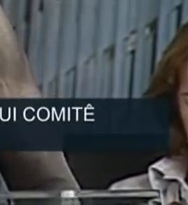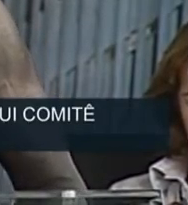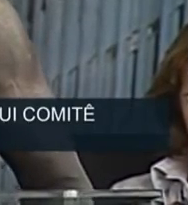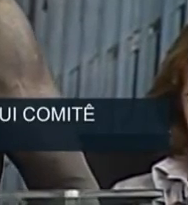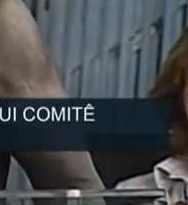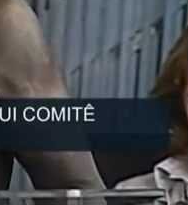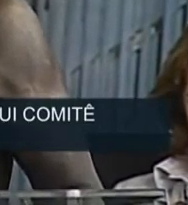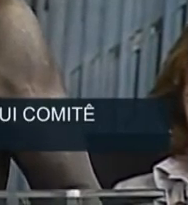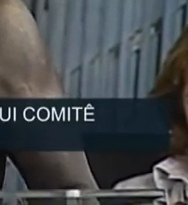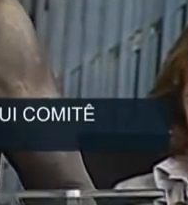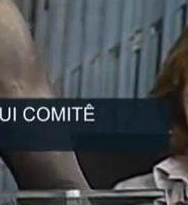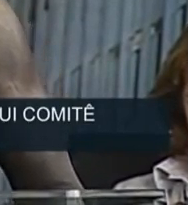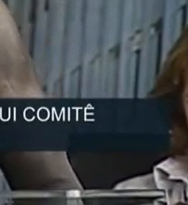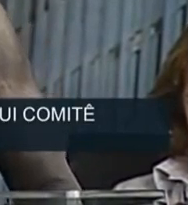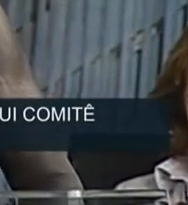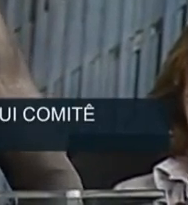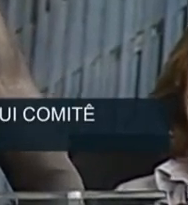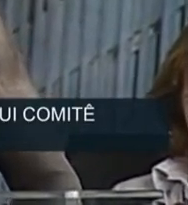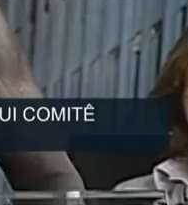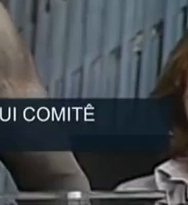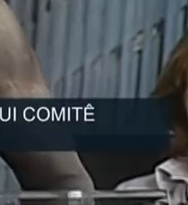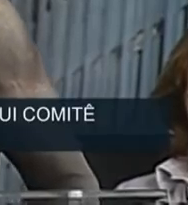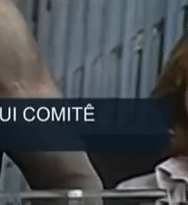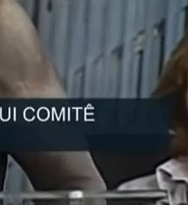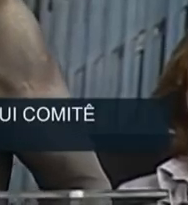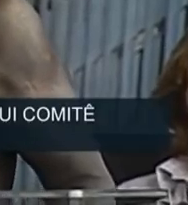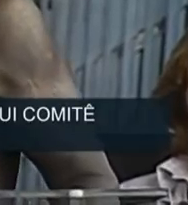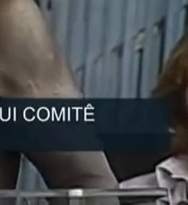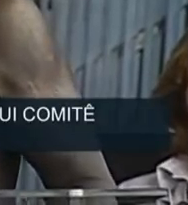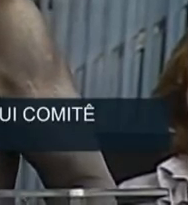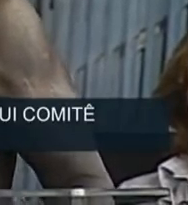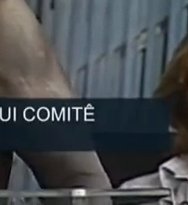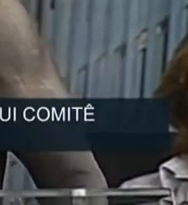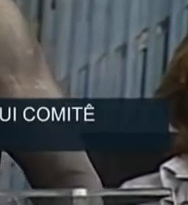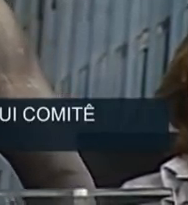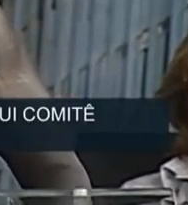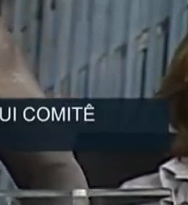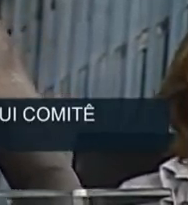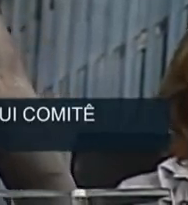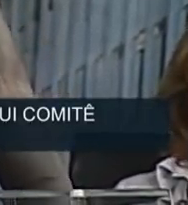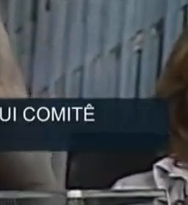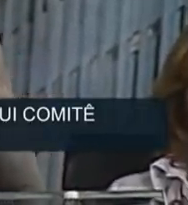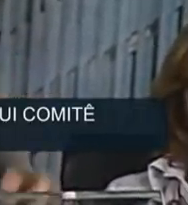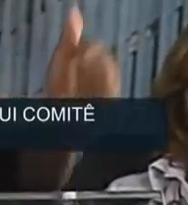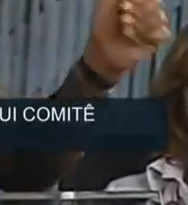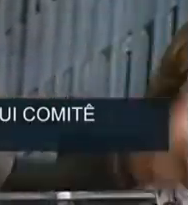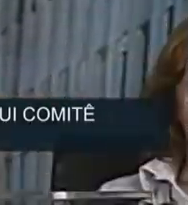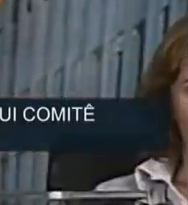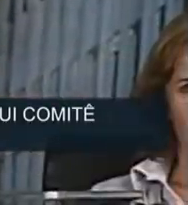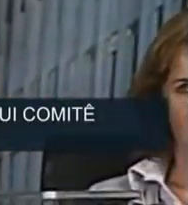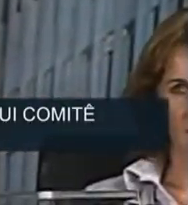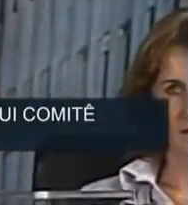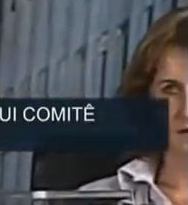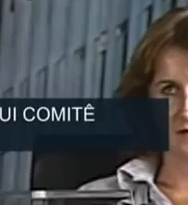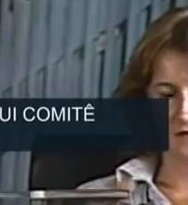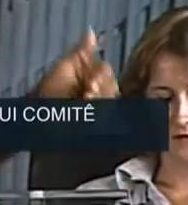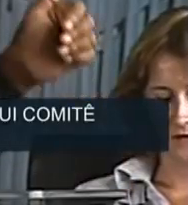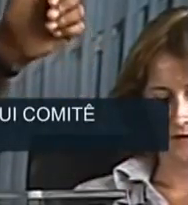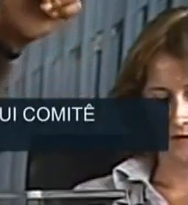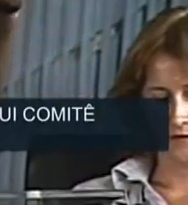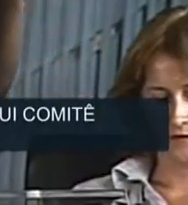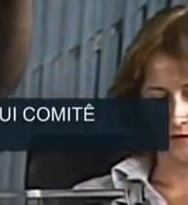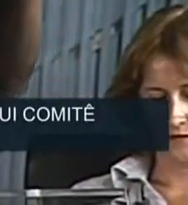de terras que foram massacrados. Houve muitos homicídios